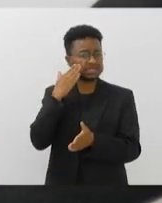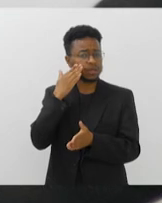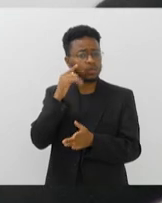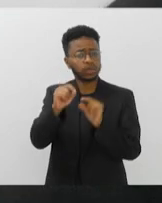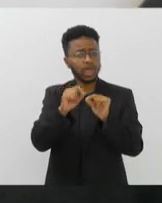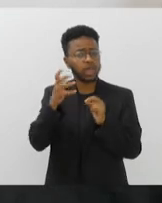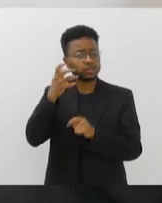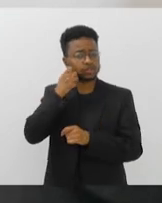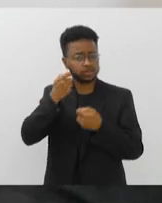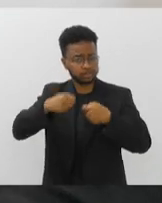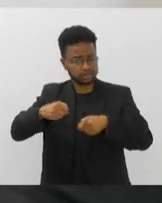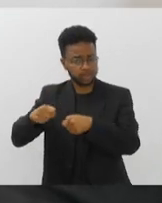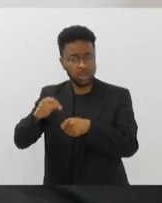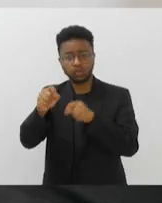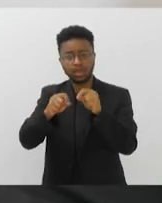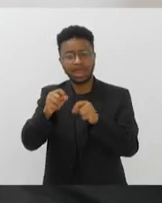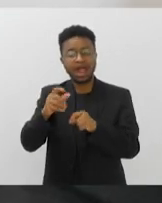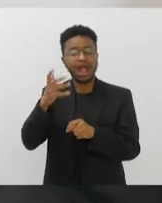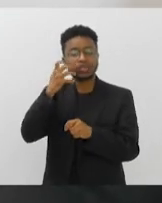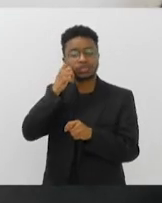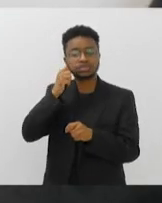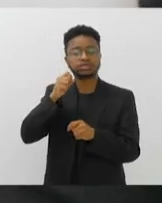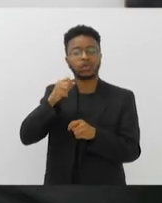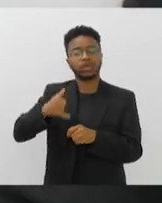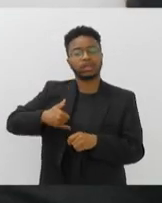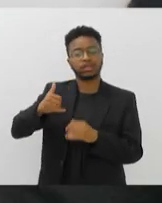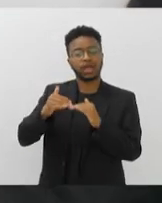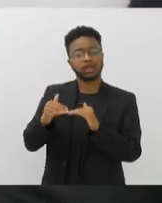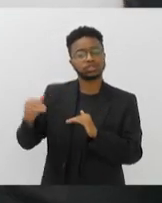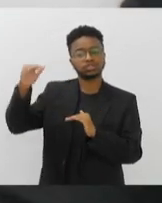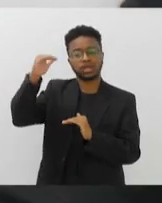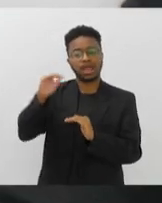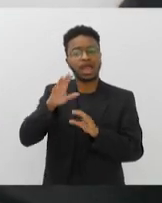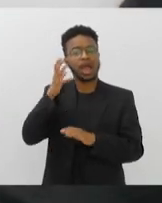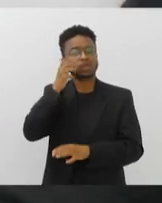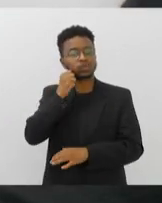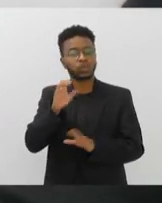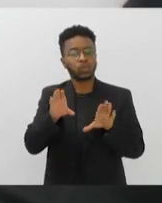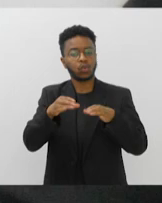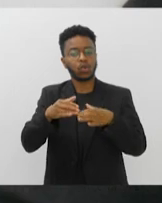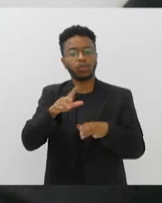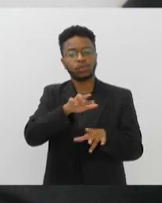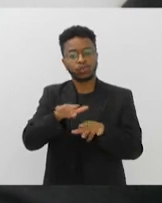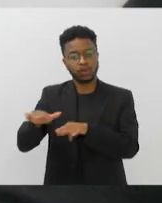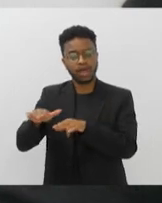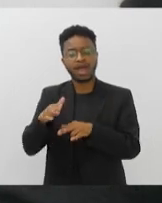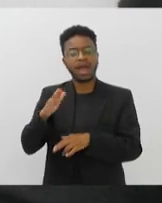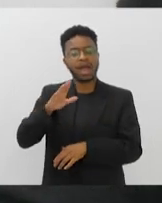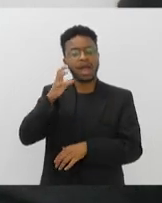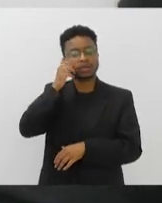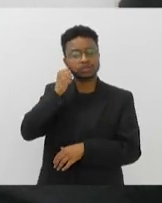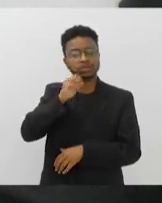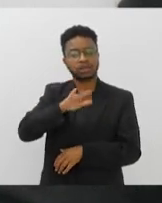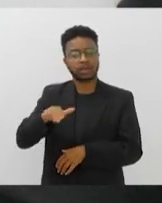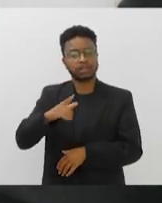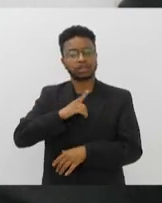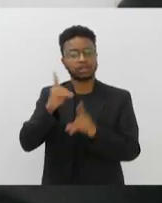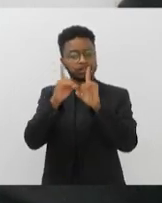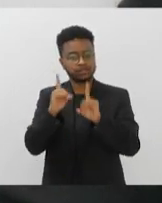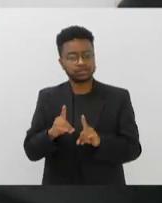adoção necessária adoção tardia adoção de grupo de irmãos adoção de crianças com deficiência adoções